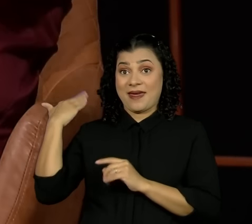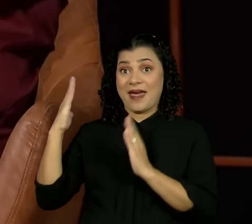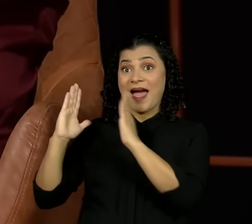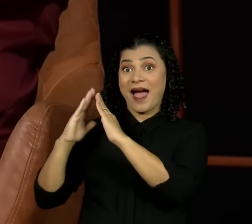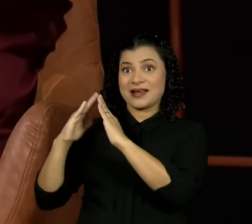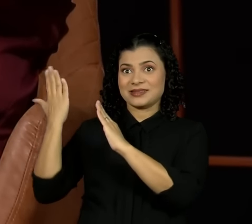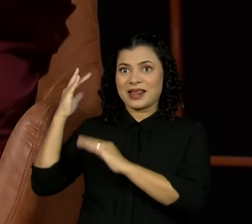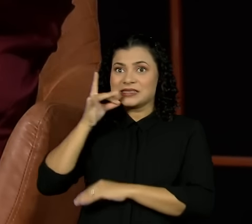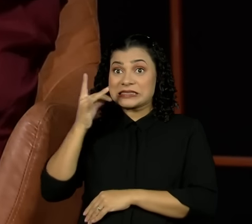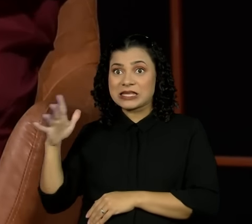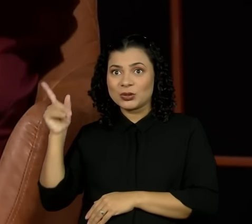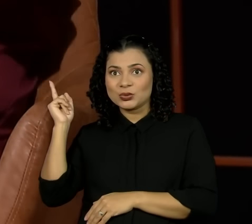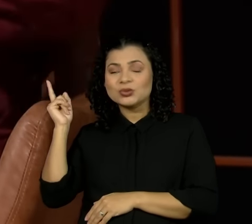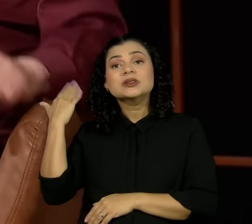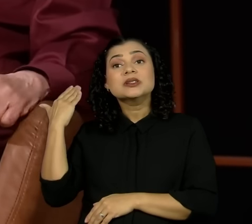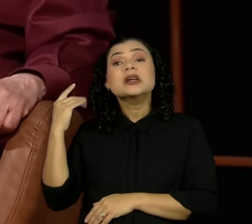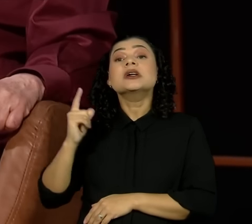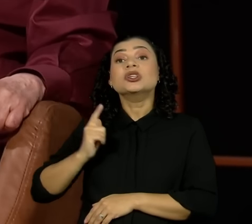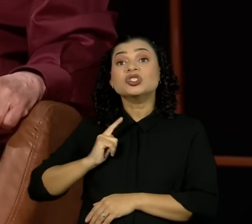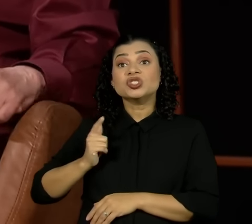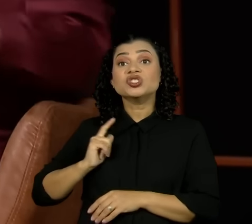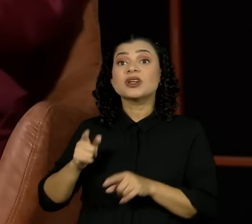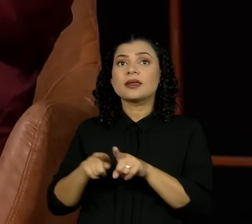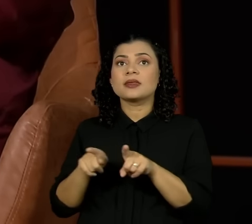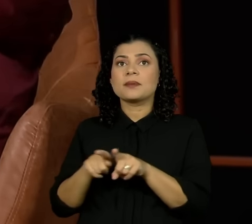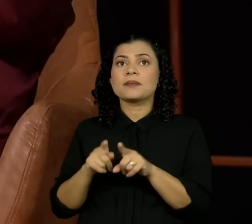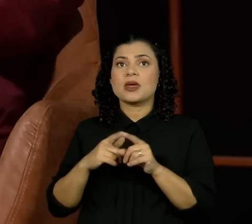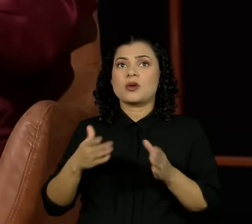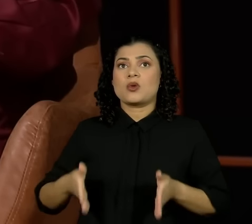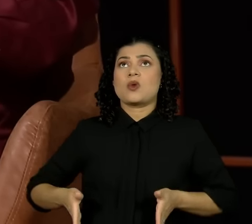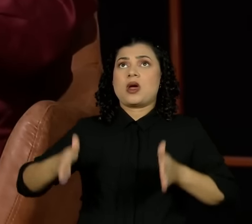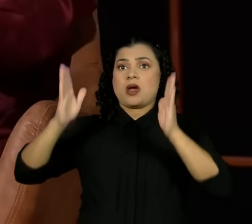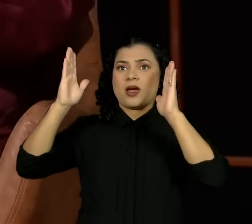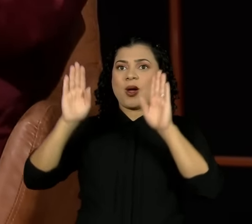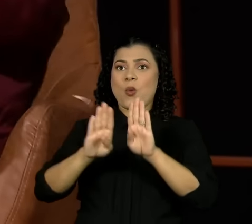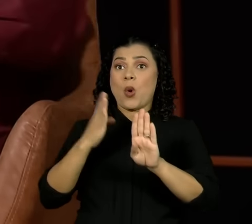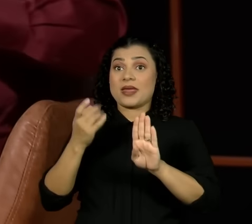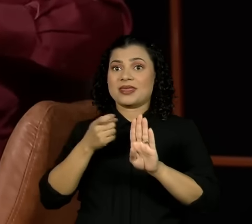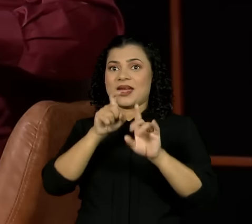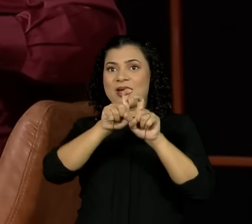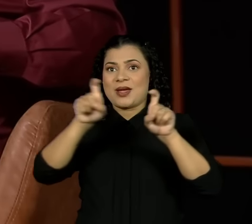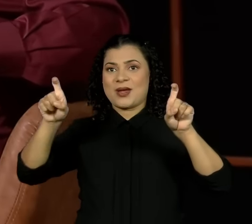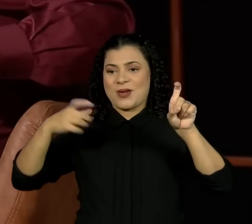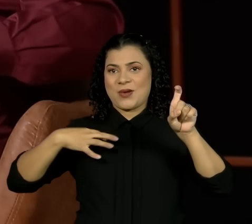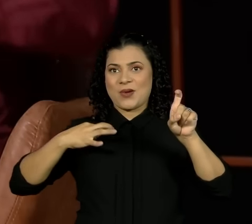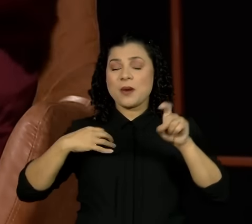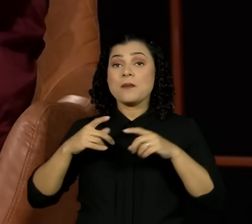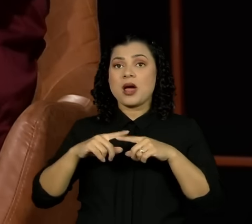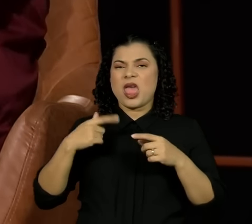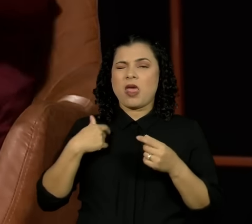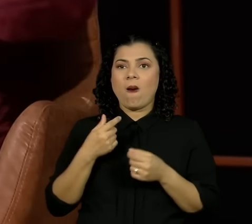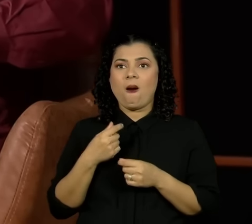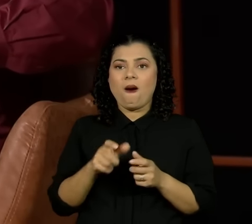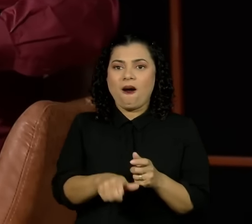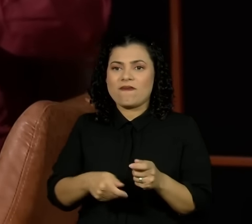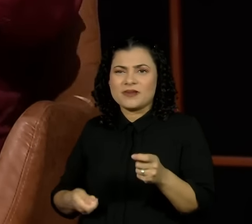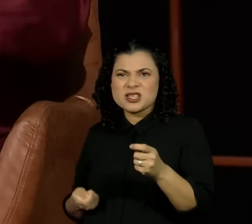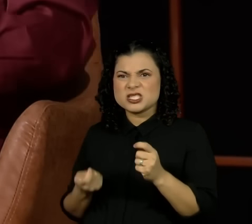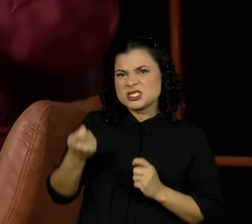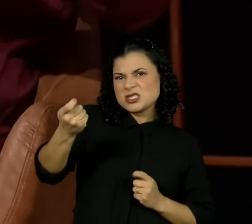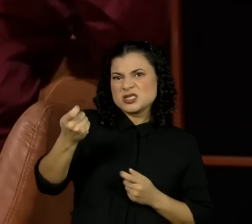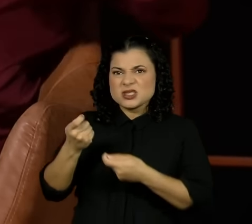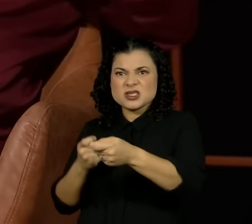tinha um guarda-roupa abandonado, e eu ficava na frente do guarda-roupa sacando as armas contra os ladrões de